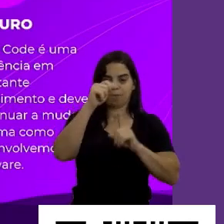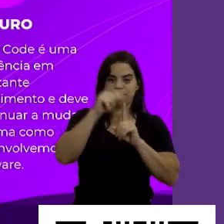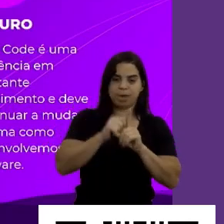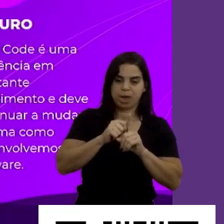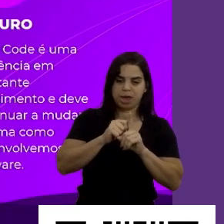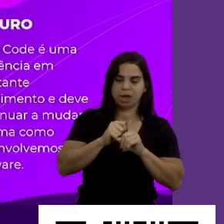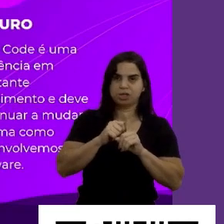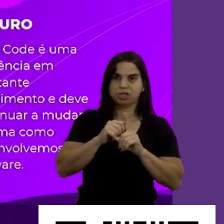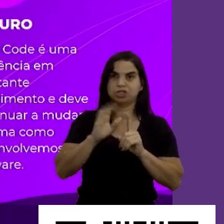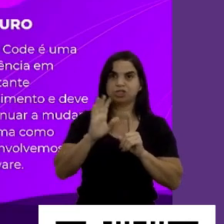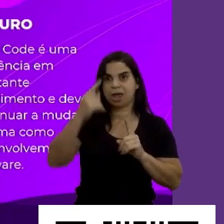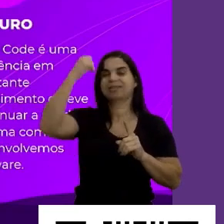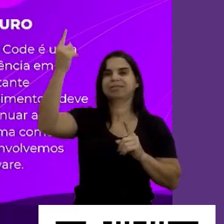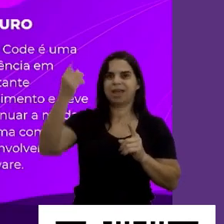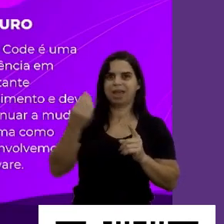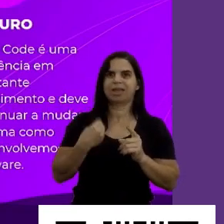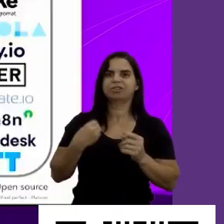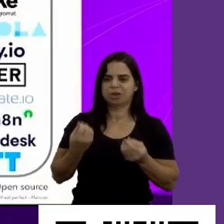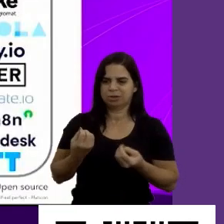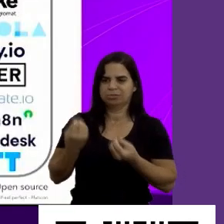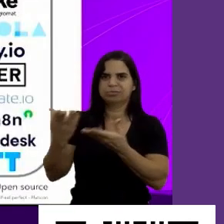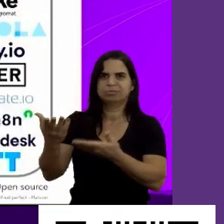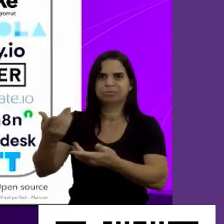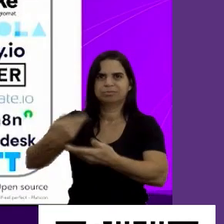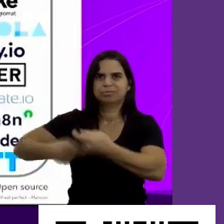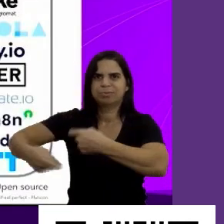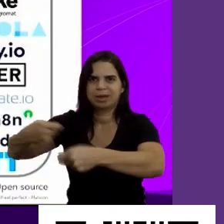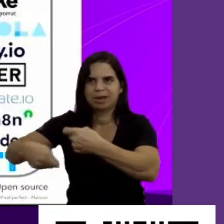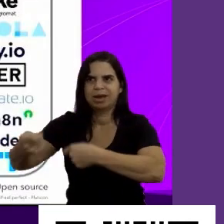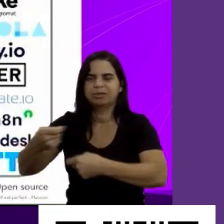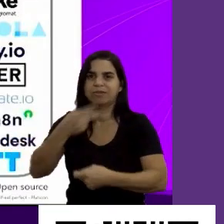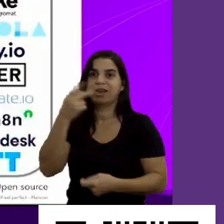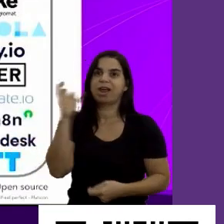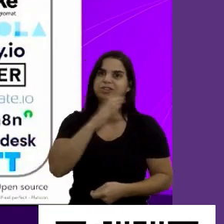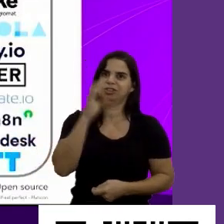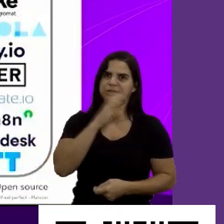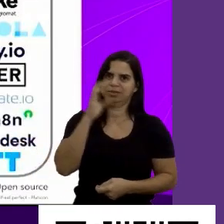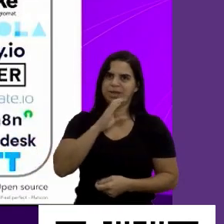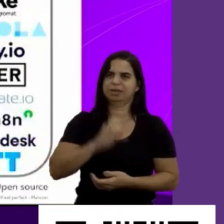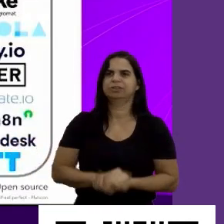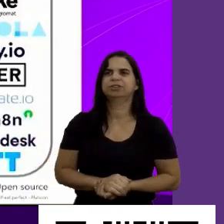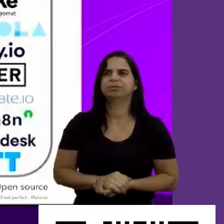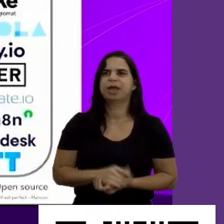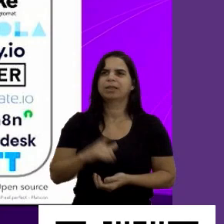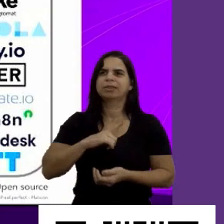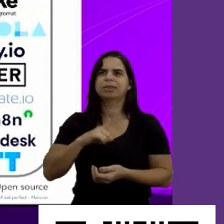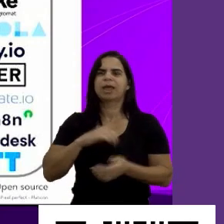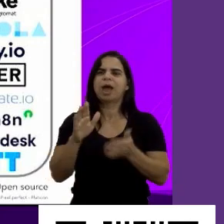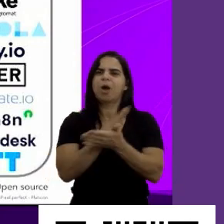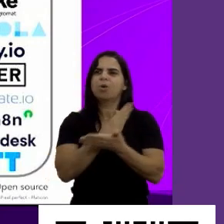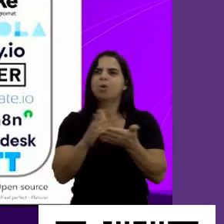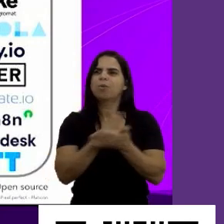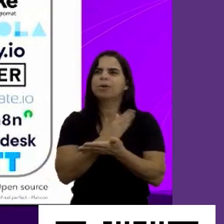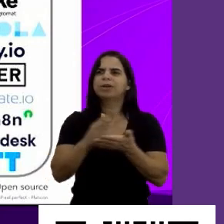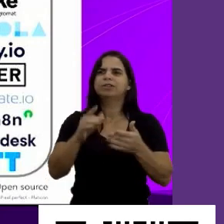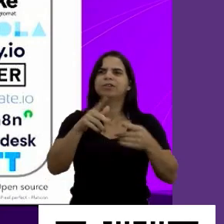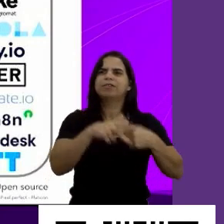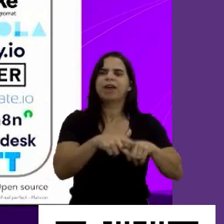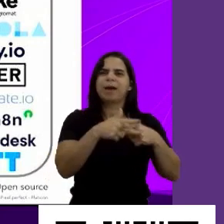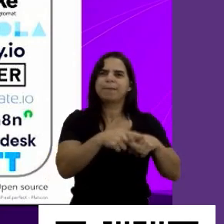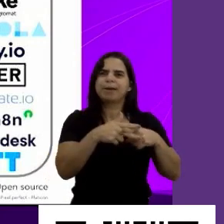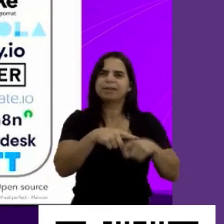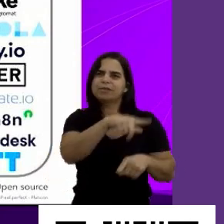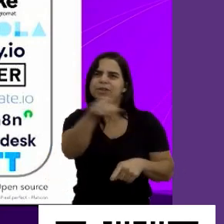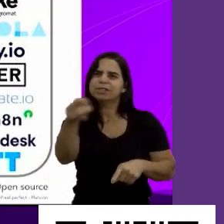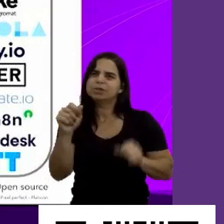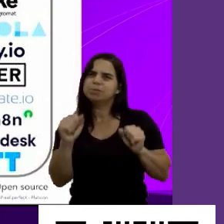a gente tá falando de agilidade aqui tem algumas das Ferramentas que vocês podem até já conhecer algumas